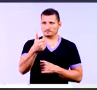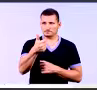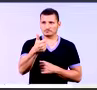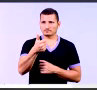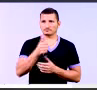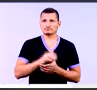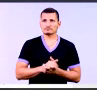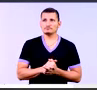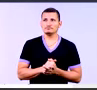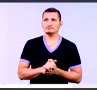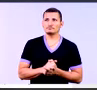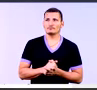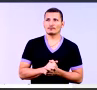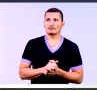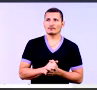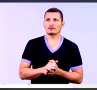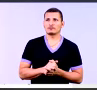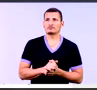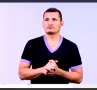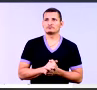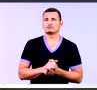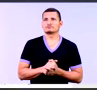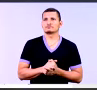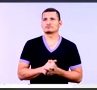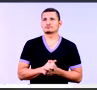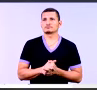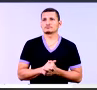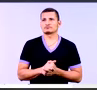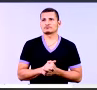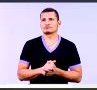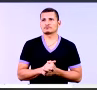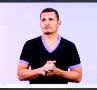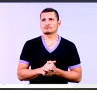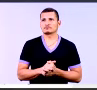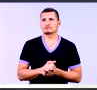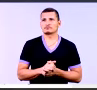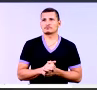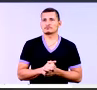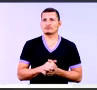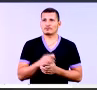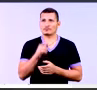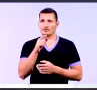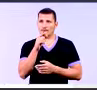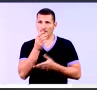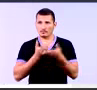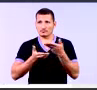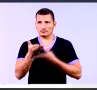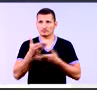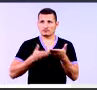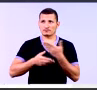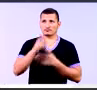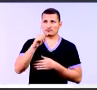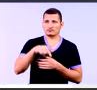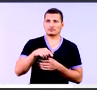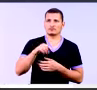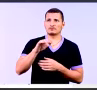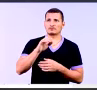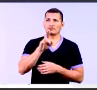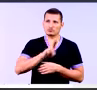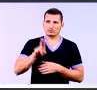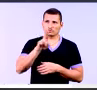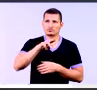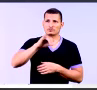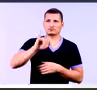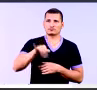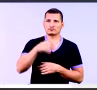uma página sem nada. Essa interatividade ela é feita utilizando o jQuery, que é o tema